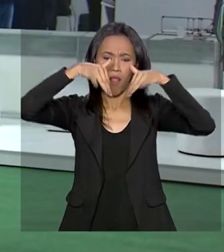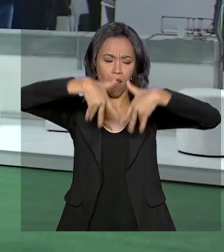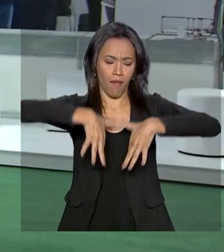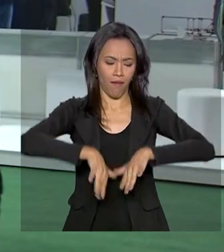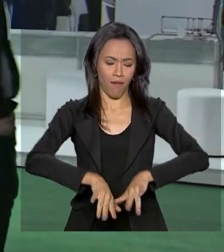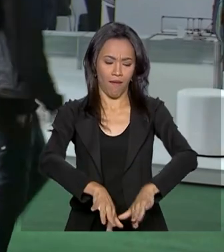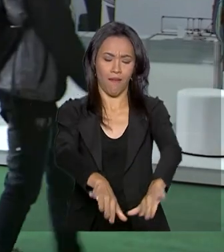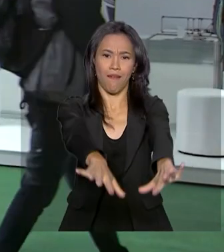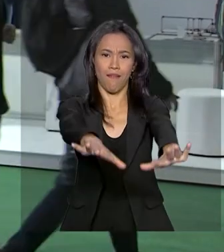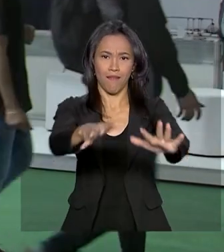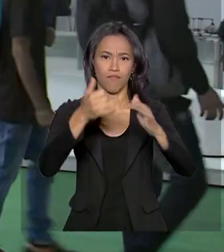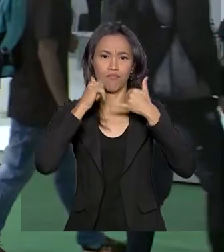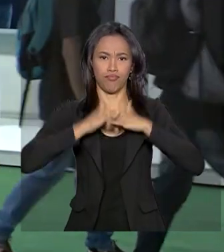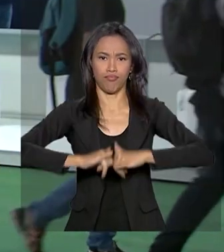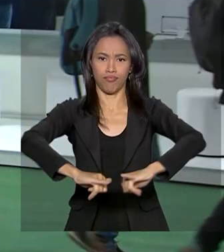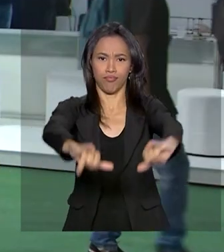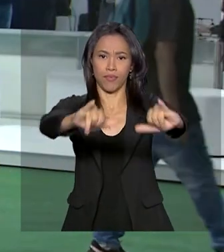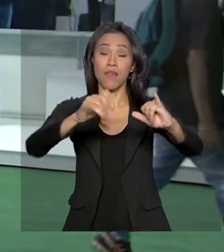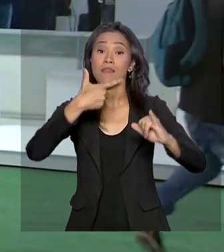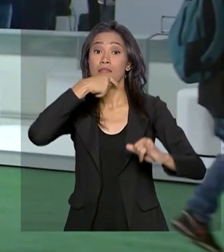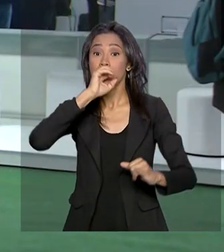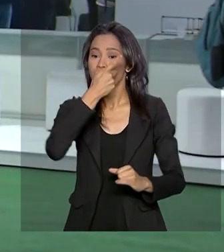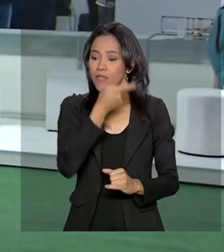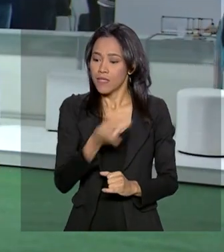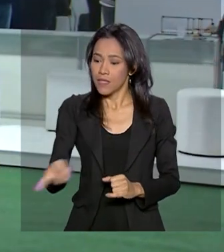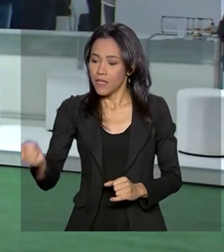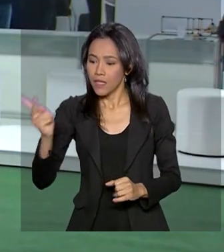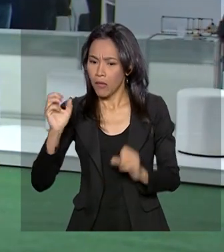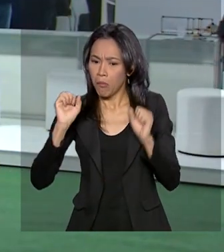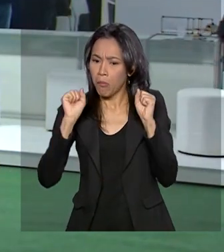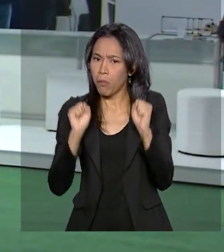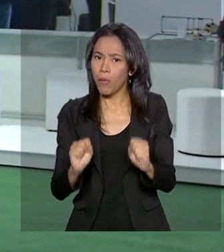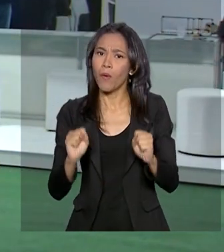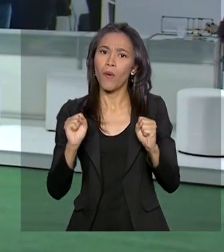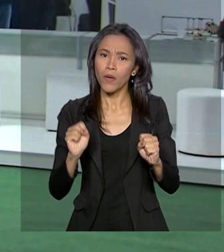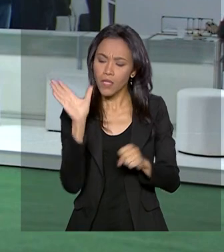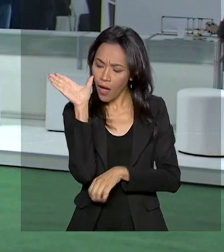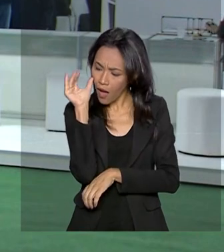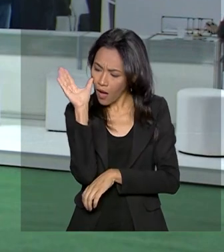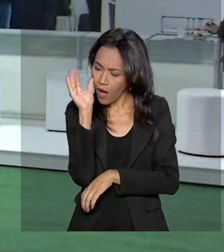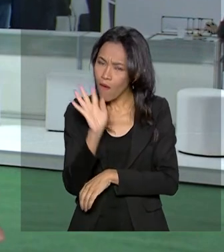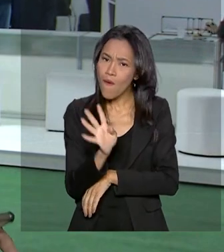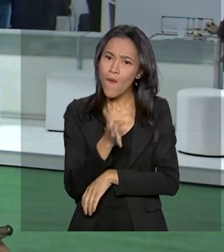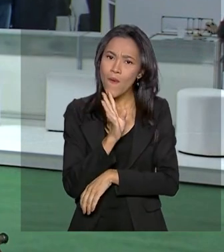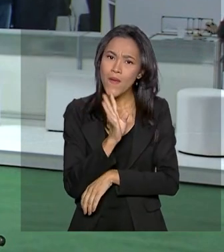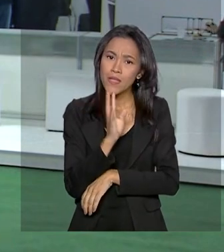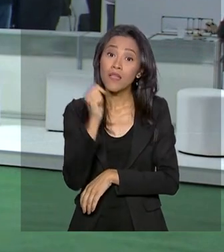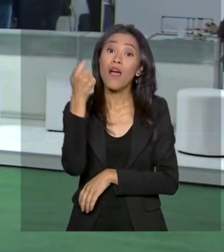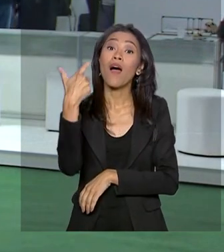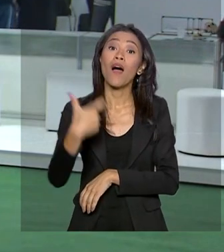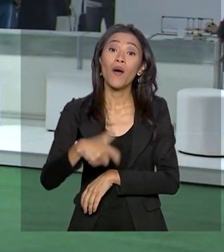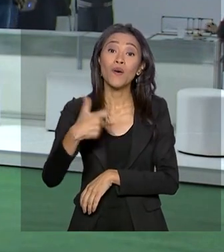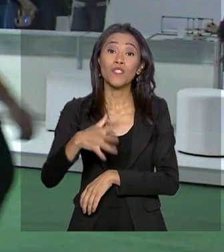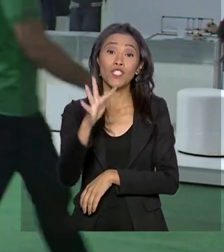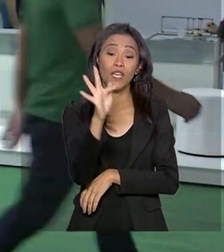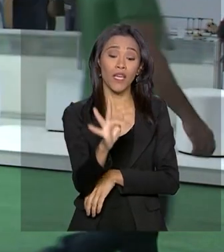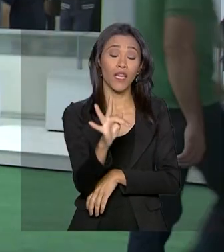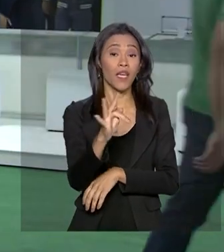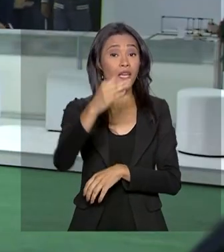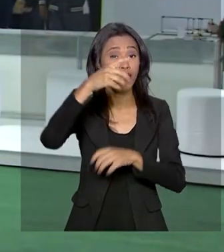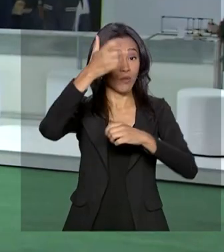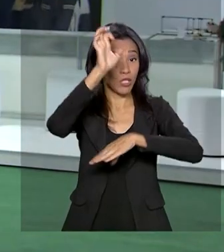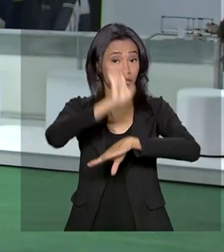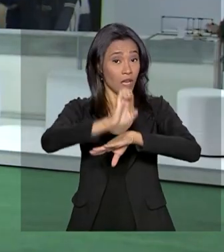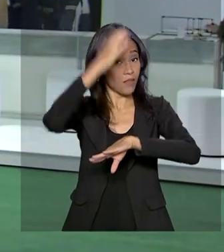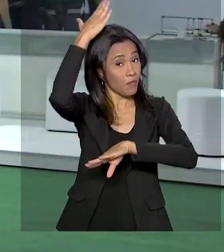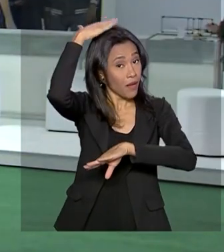quem visita esse estande aqui pode simular uma visita virtual à hidrelétrica que fica lá em Foz do Iguaçu, no Paraná. E